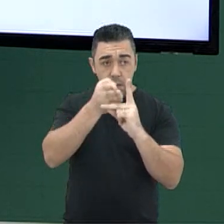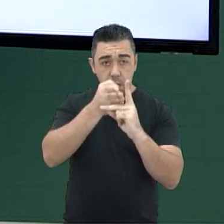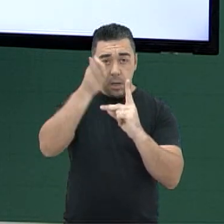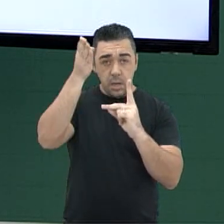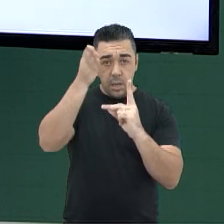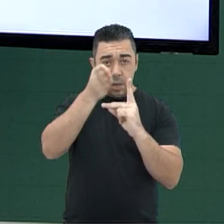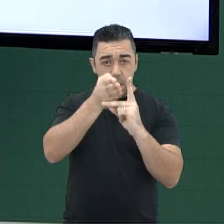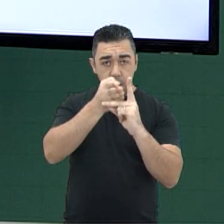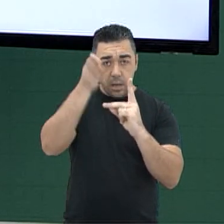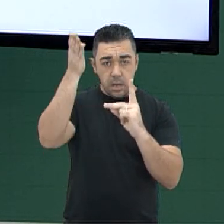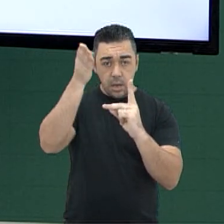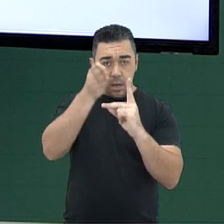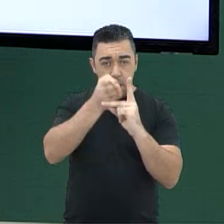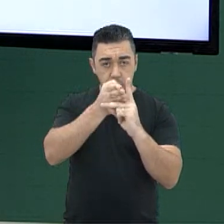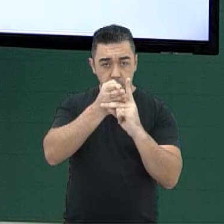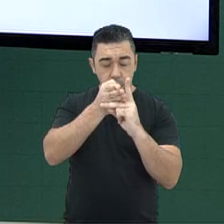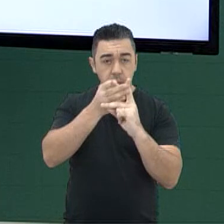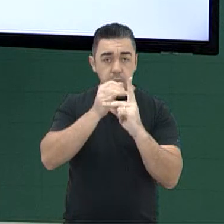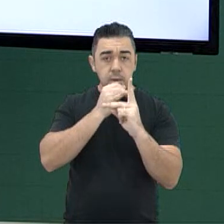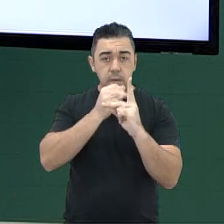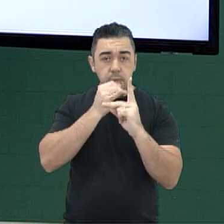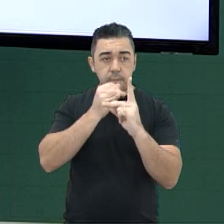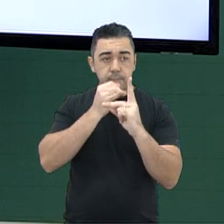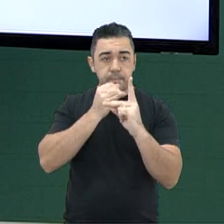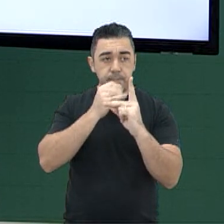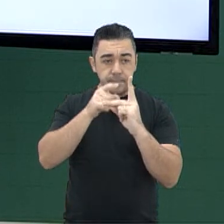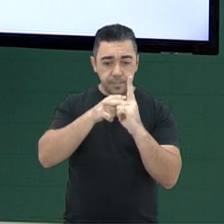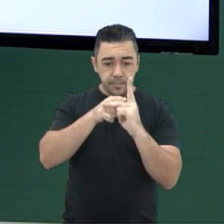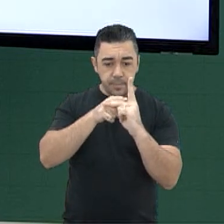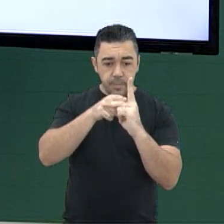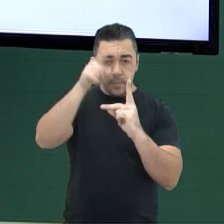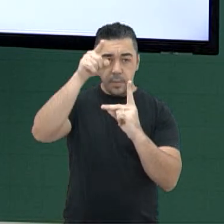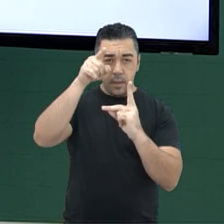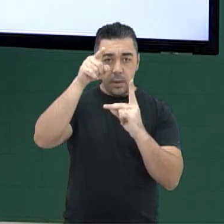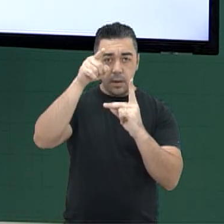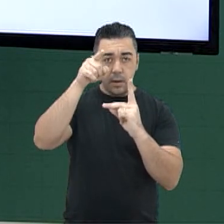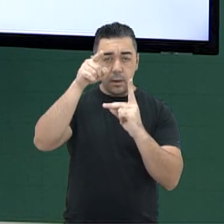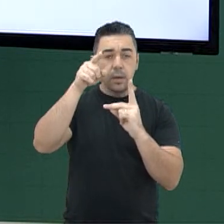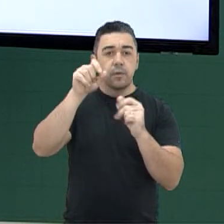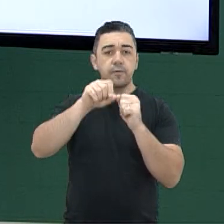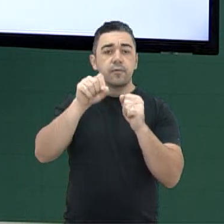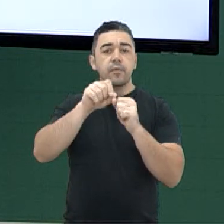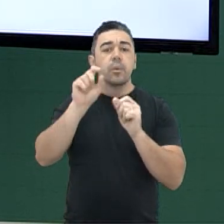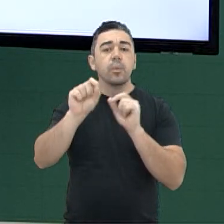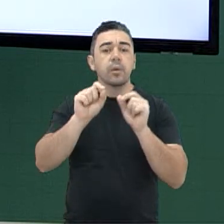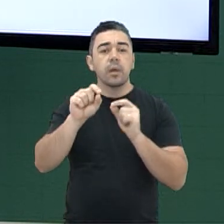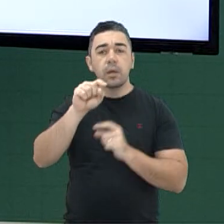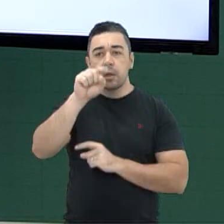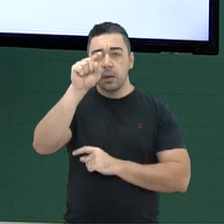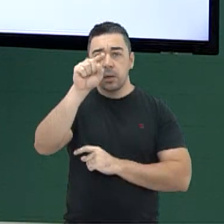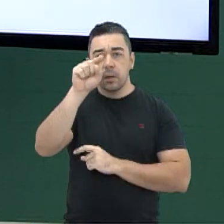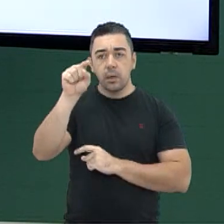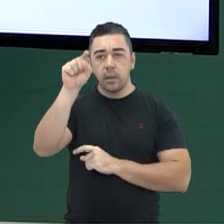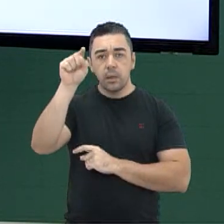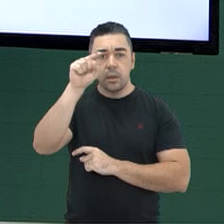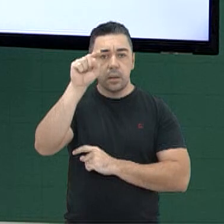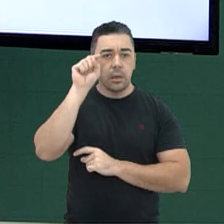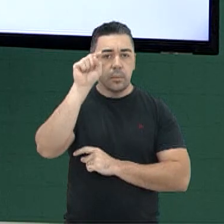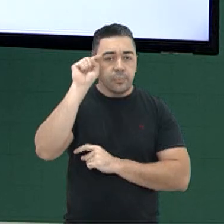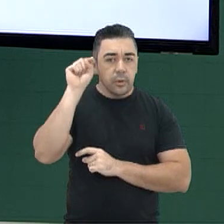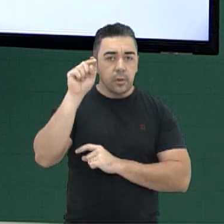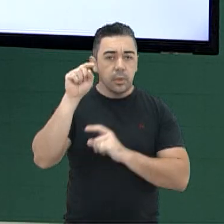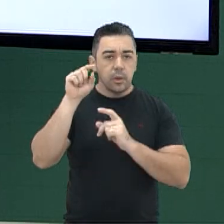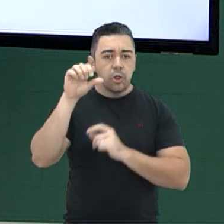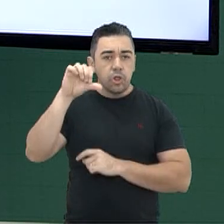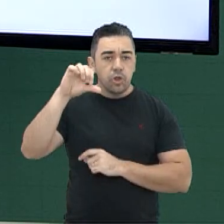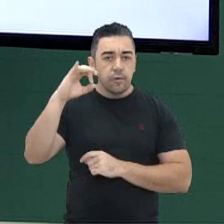reta aqui, né, esse segmento de reta a partir de B, eu fiz um ângulo de 90 graus. Se eu fiz um